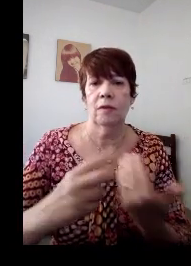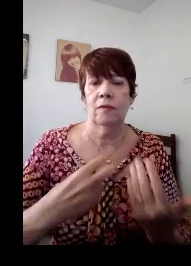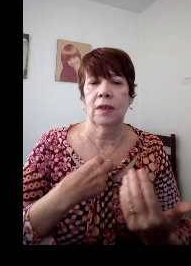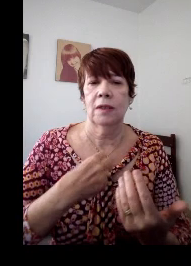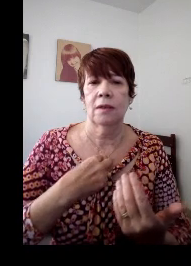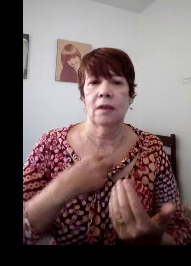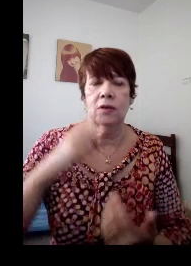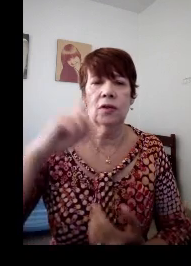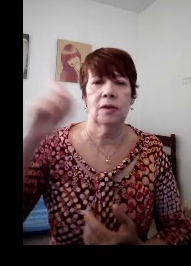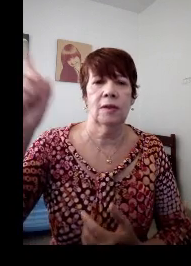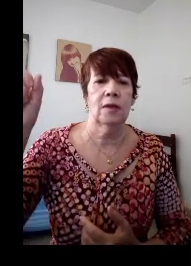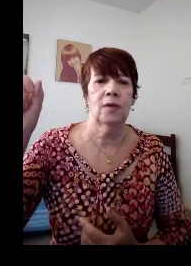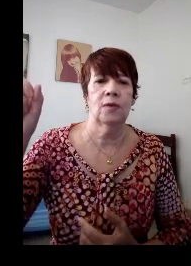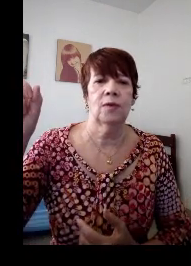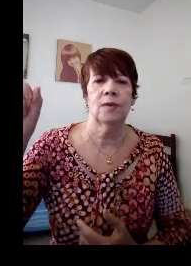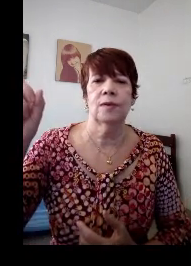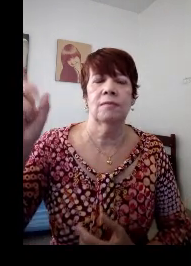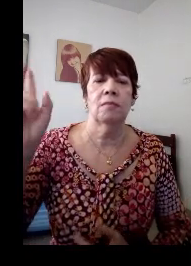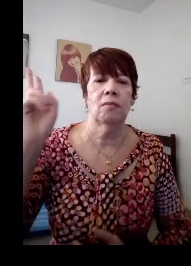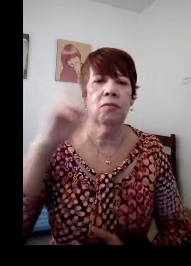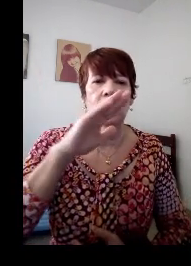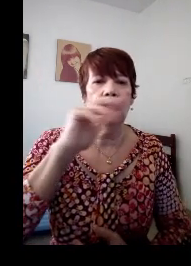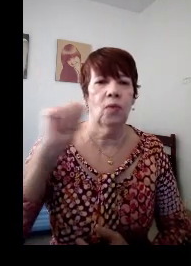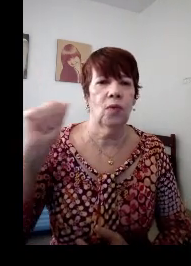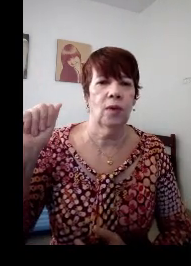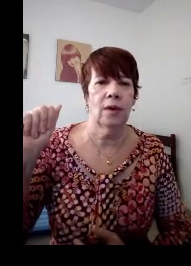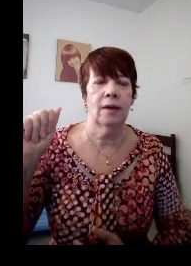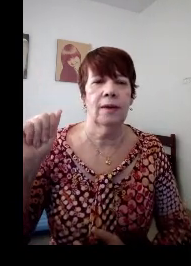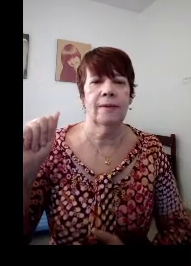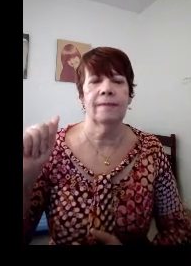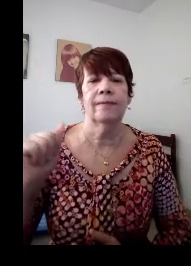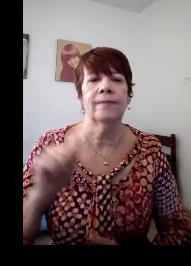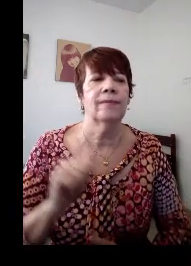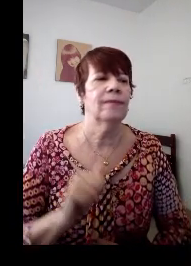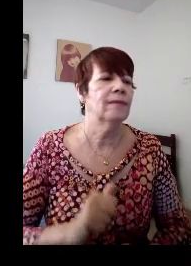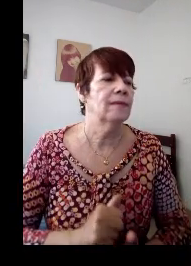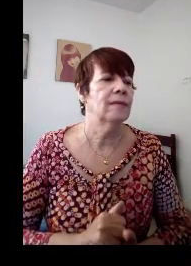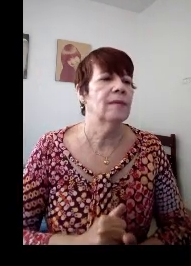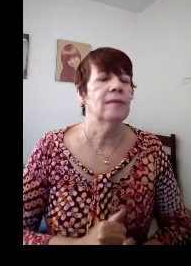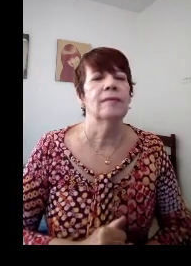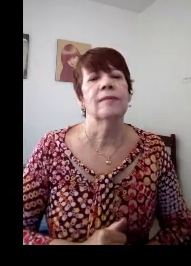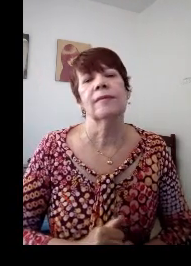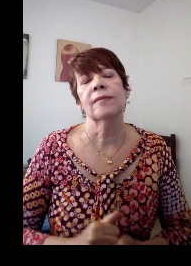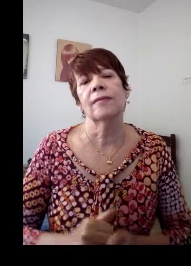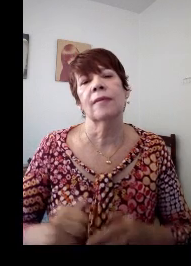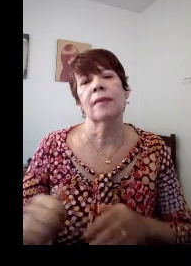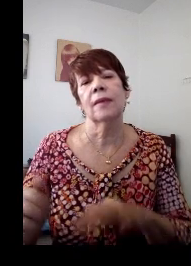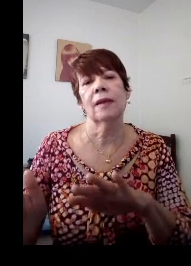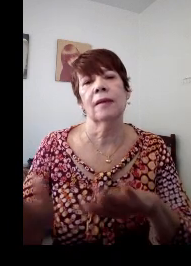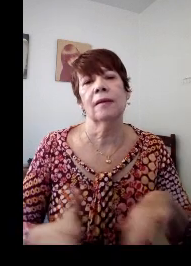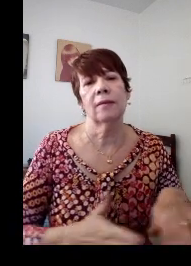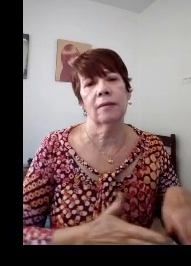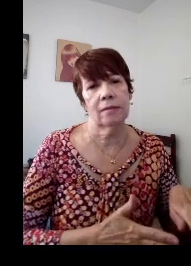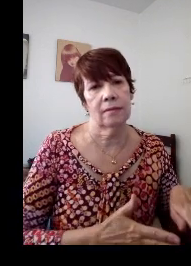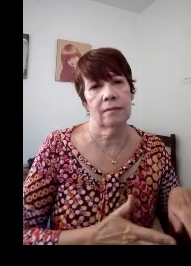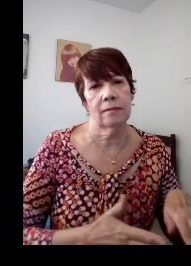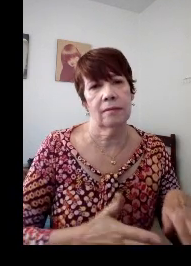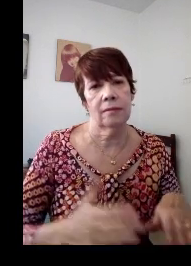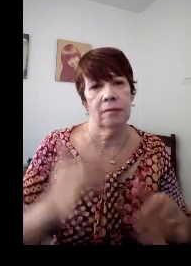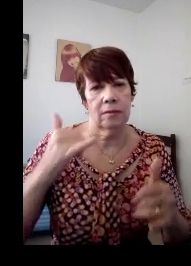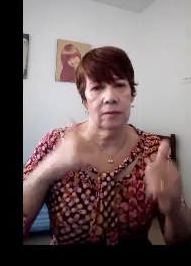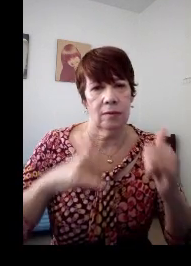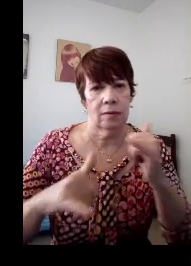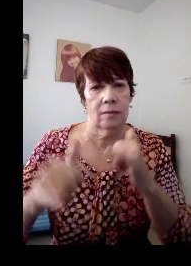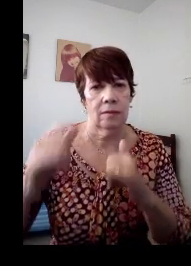diz o Senhor dos exércitos. Nós estamos vendo que se Deus